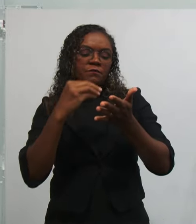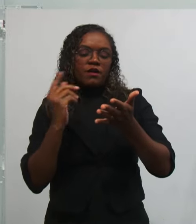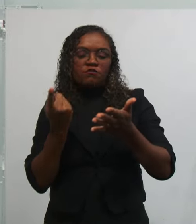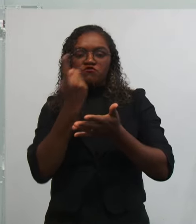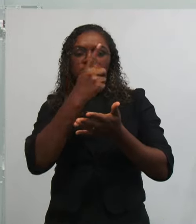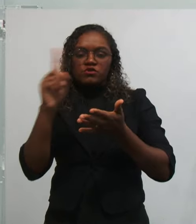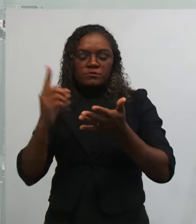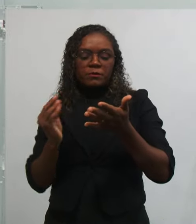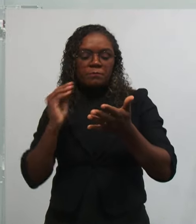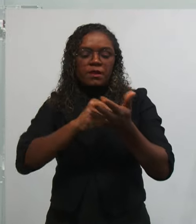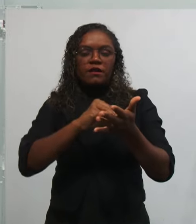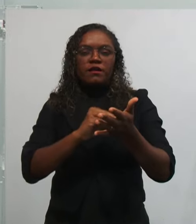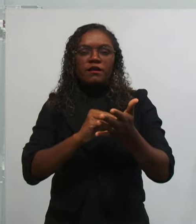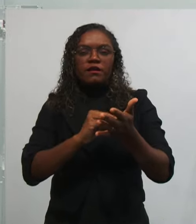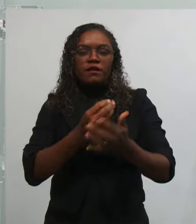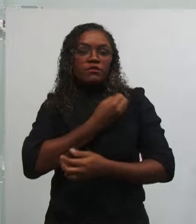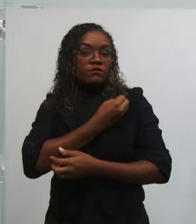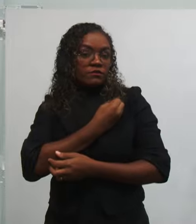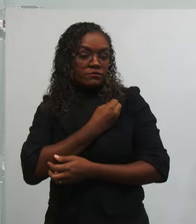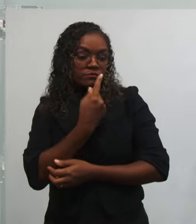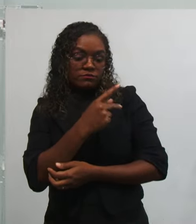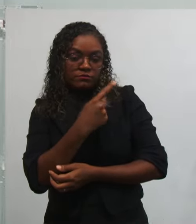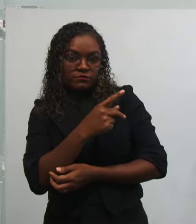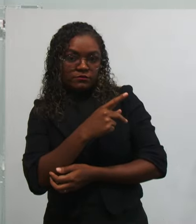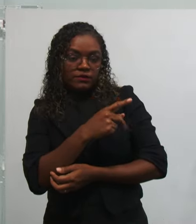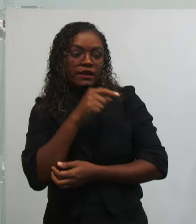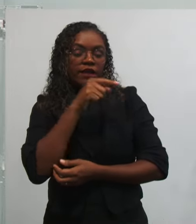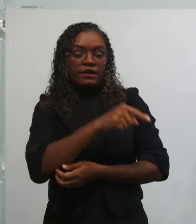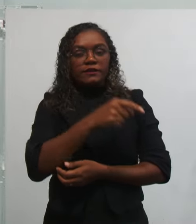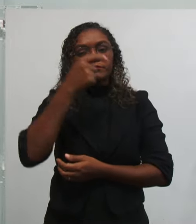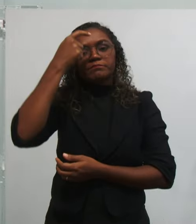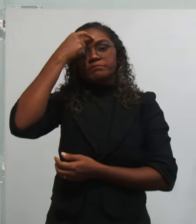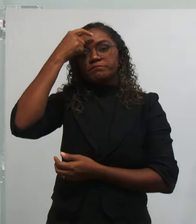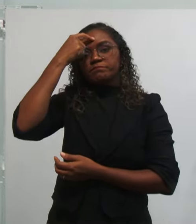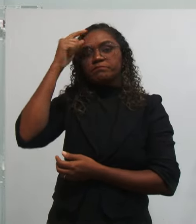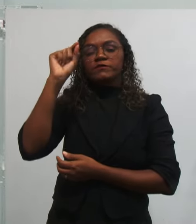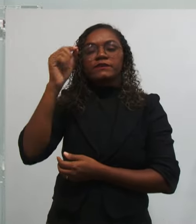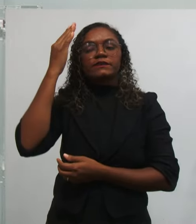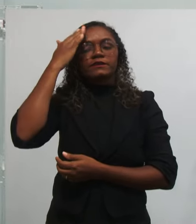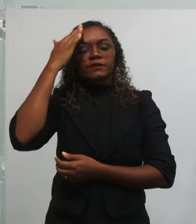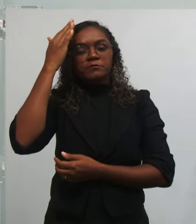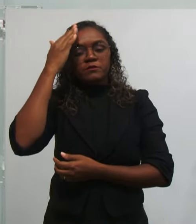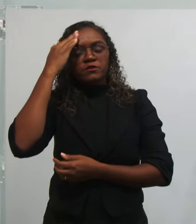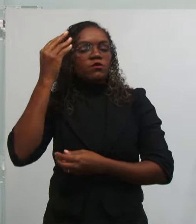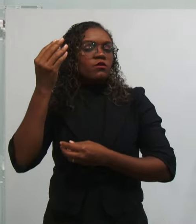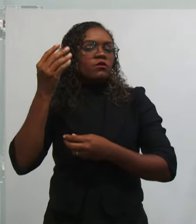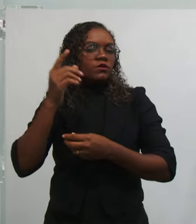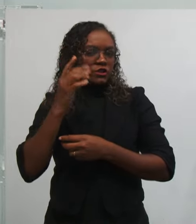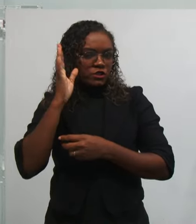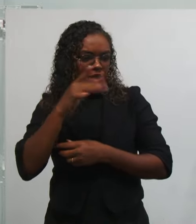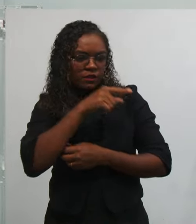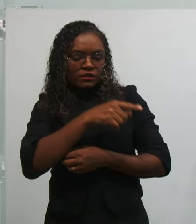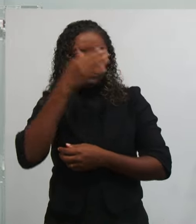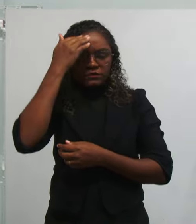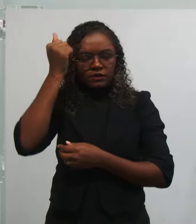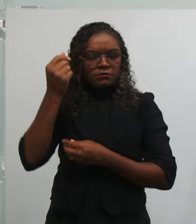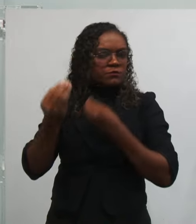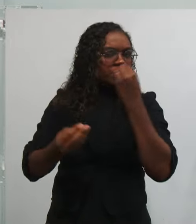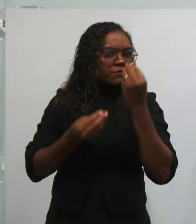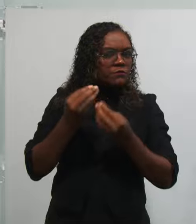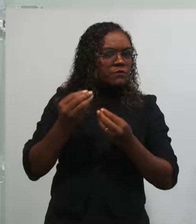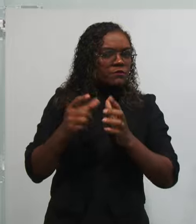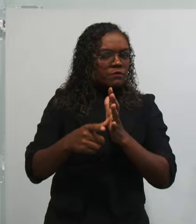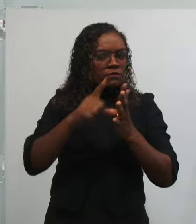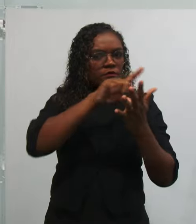nesta nota o aluno está ciente de como essa nota foi composta como ela será composta ele sabe isso